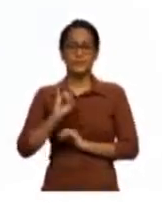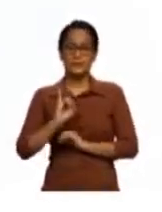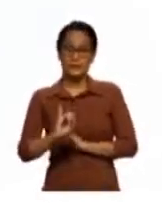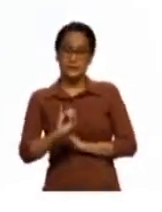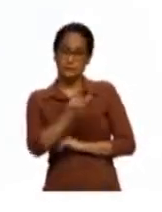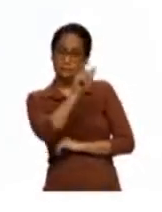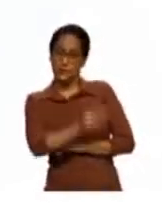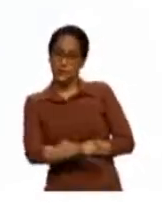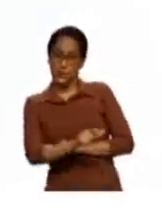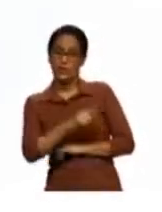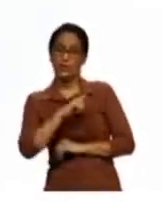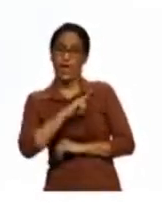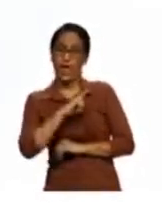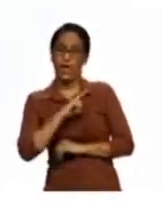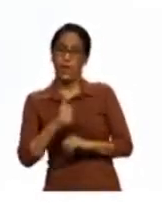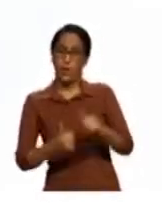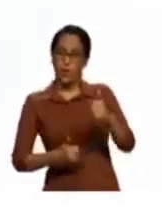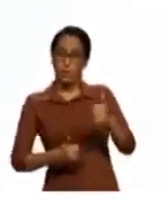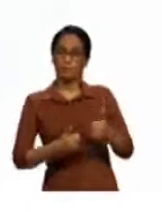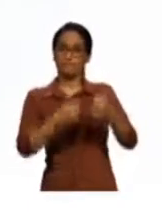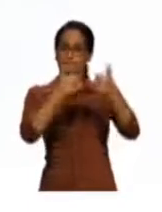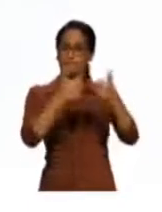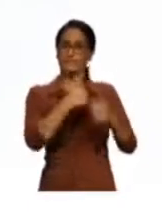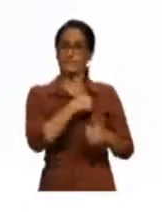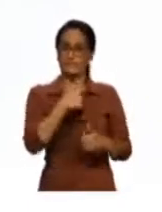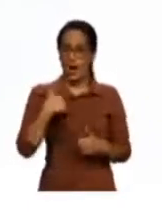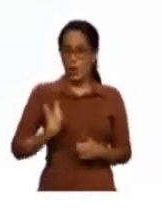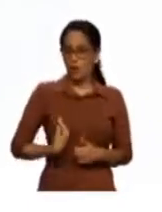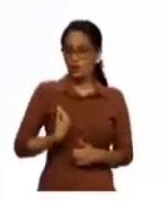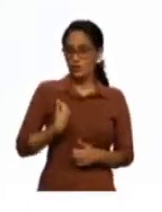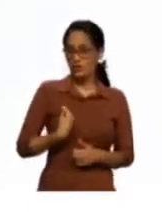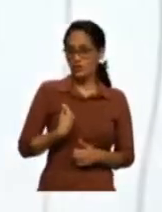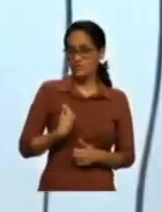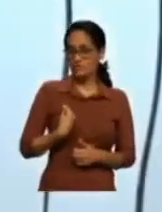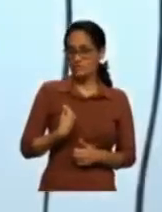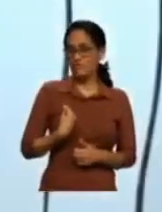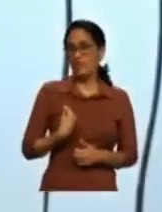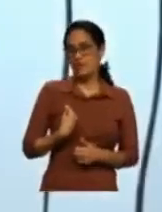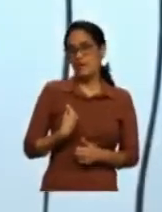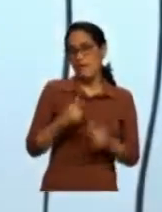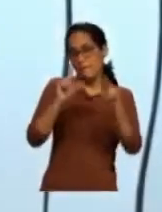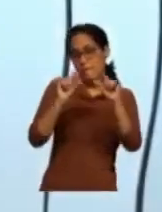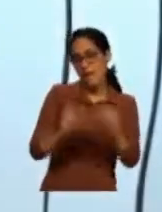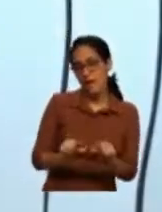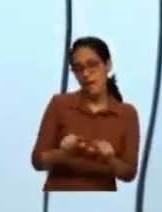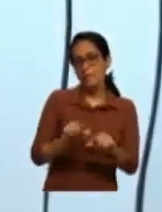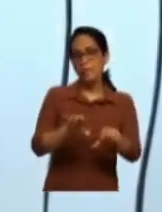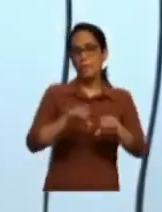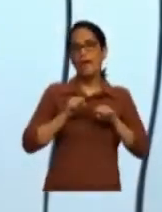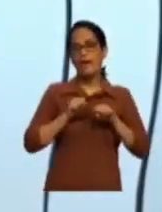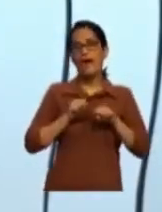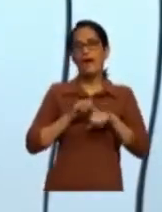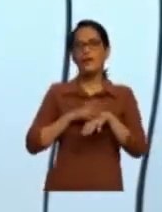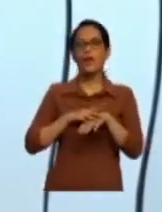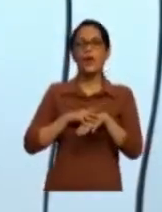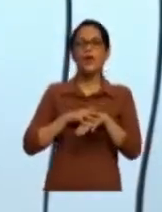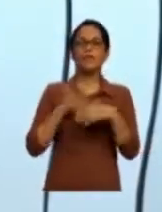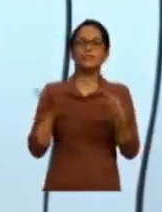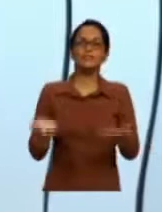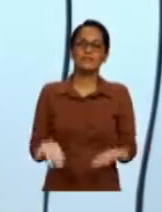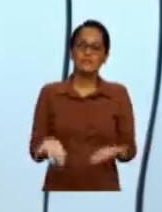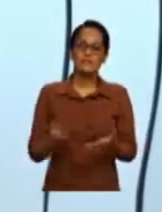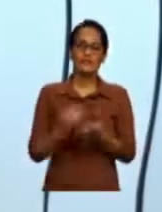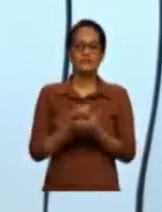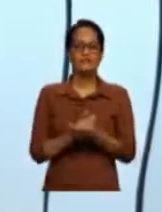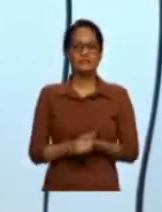vida, eu vou ser menos suscetível, por exemplo, de pegar uma doença que é uma infecção parasitária, que eu